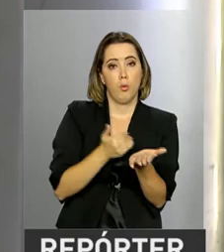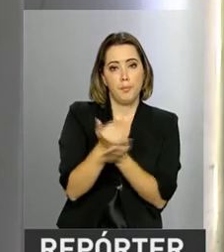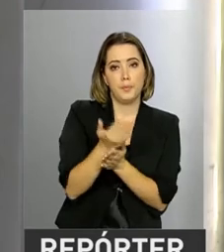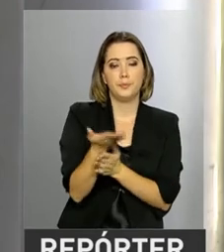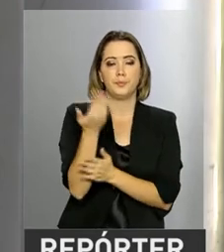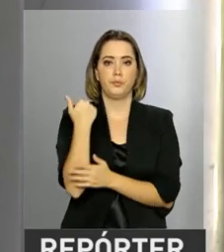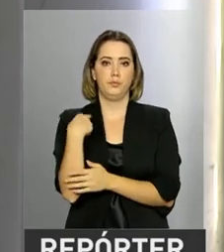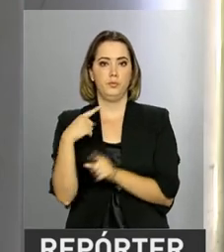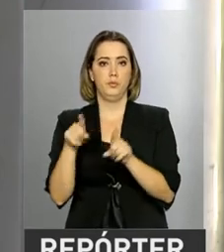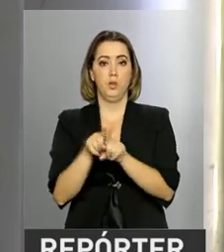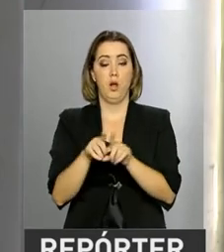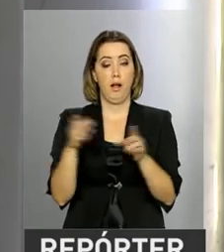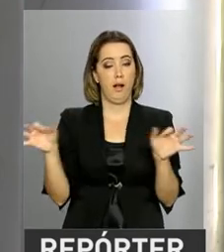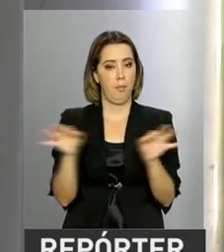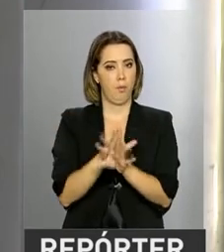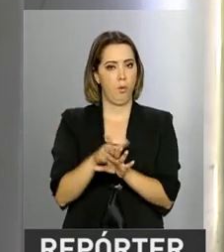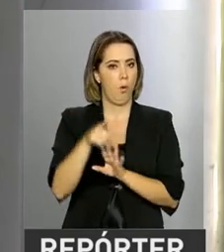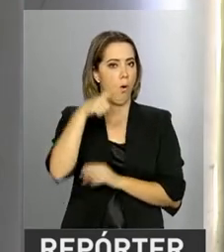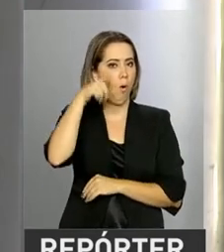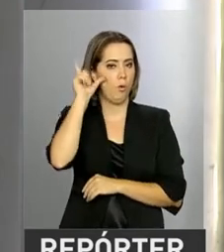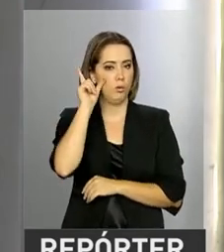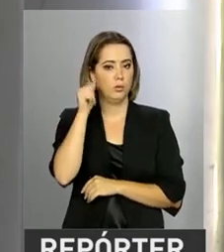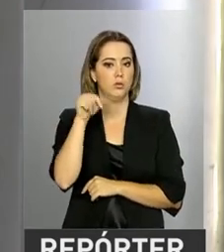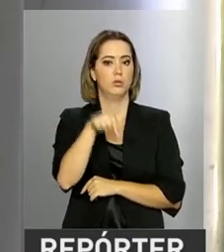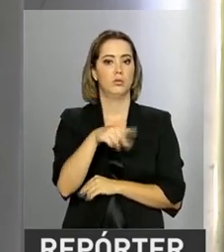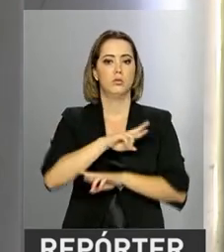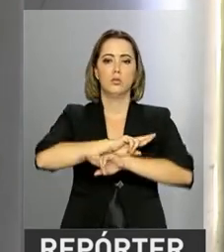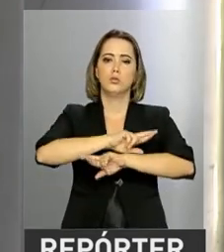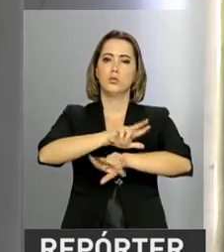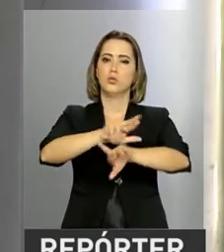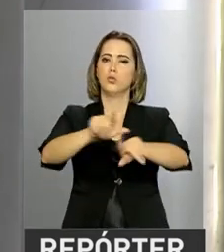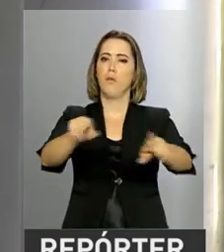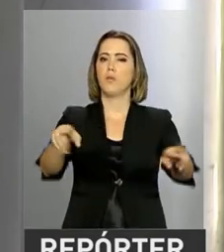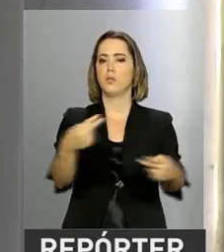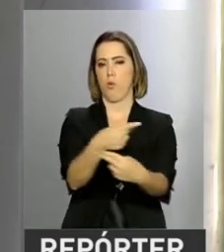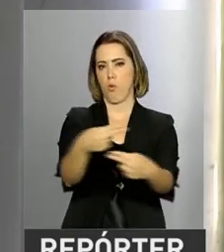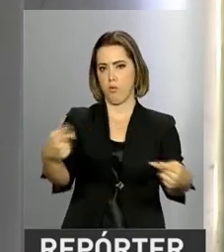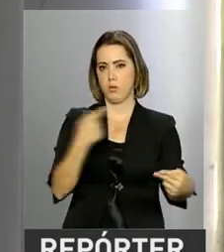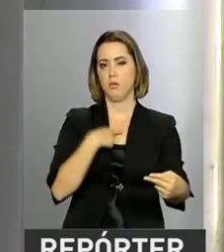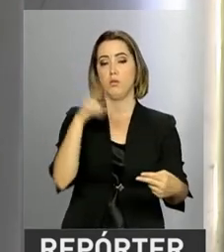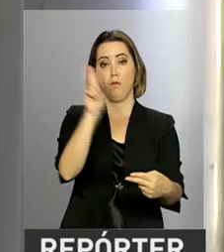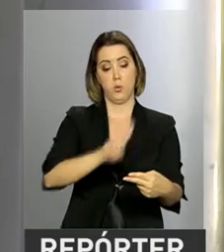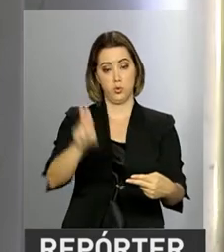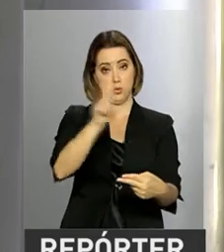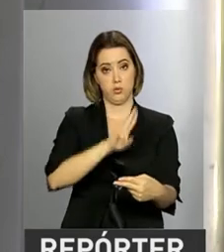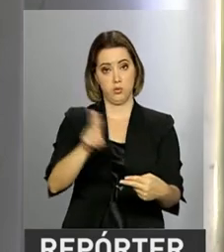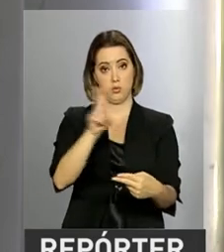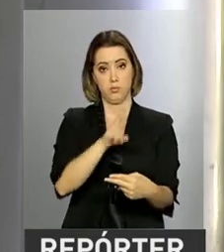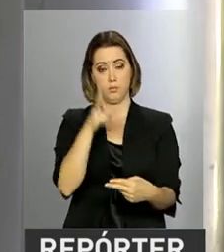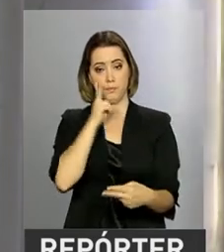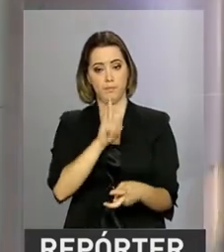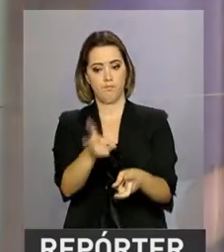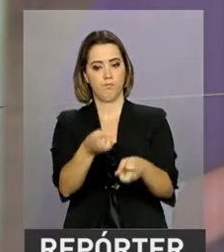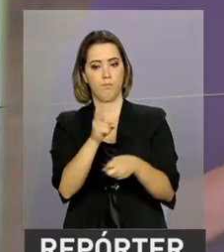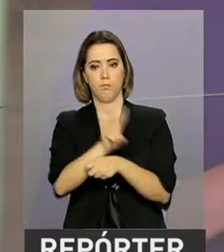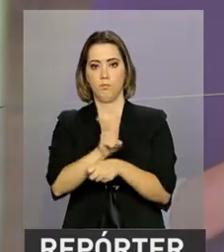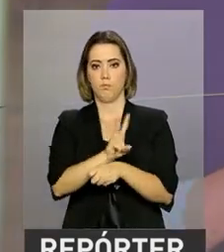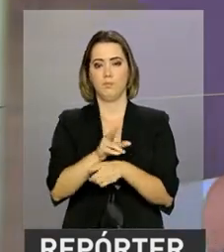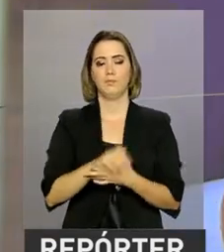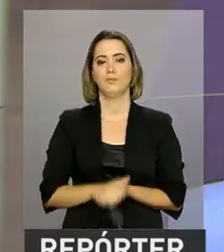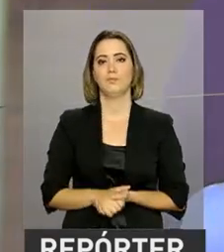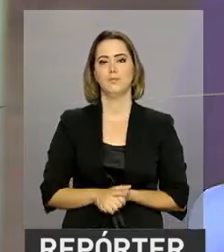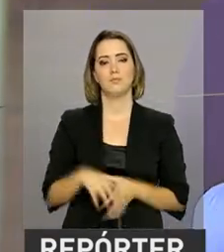600 aparelhos de bafômetro 200 radares mil e 200 viaturas e cinco aeronaves roberto